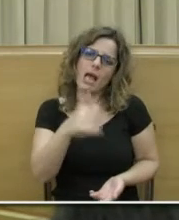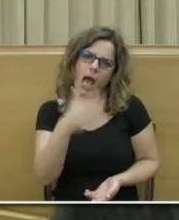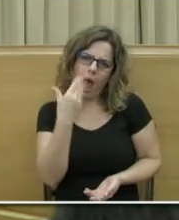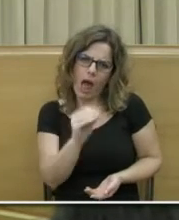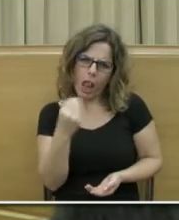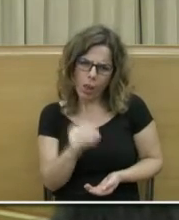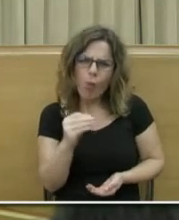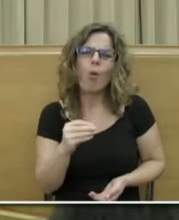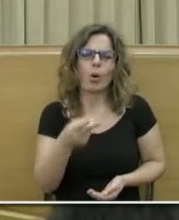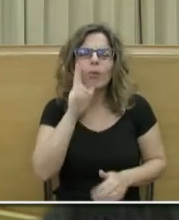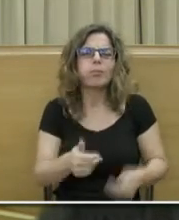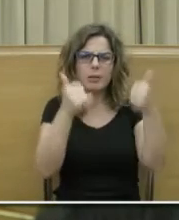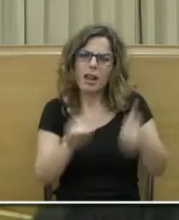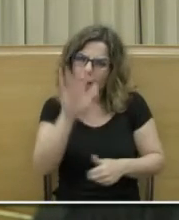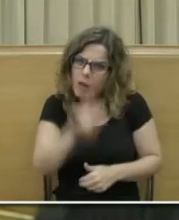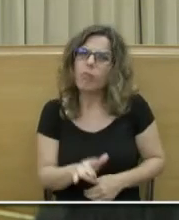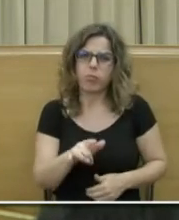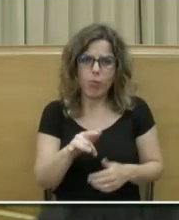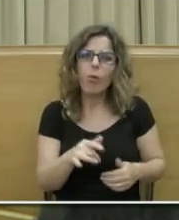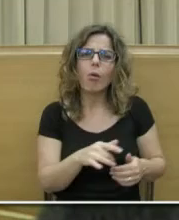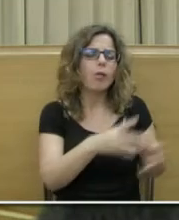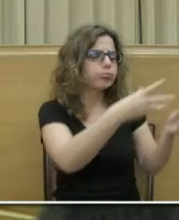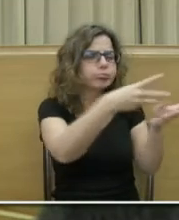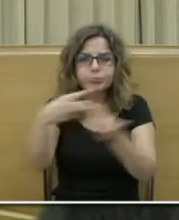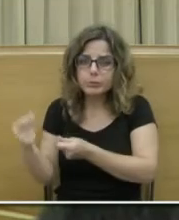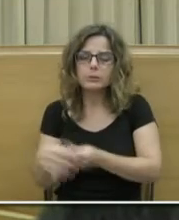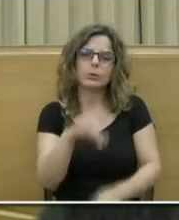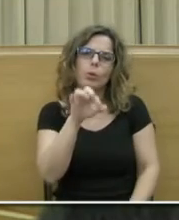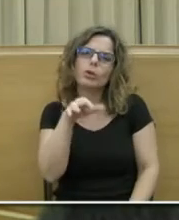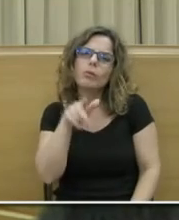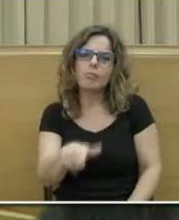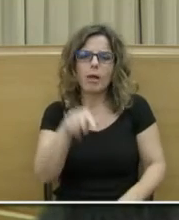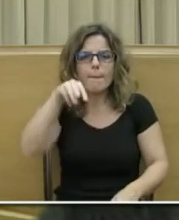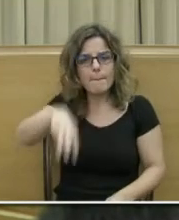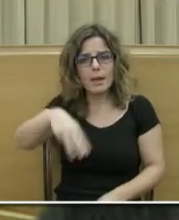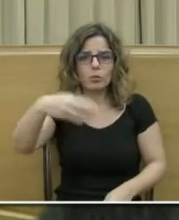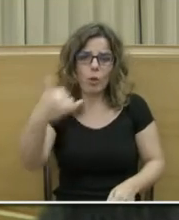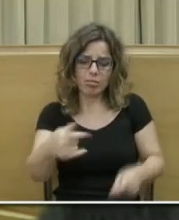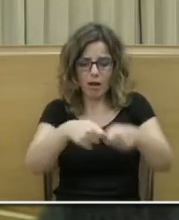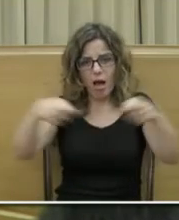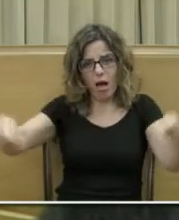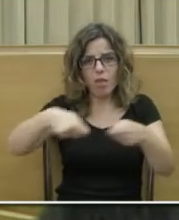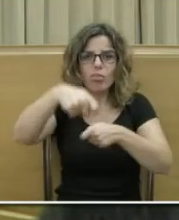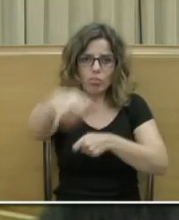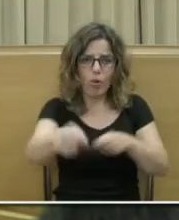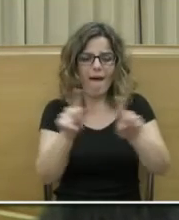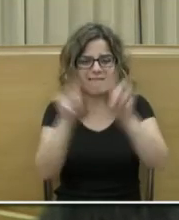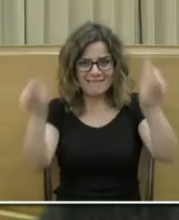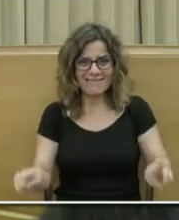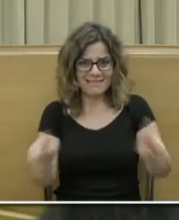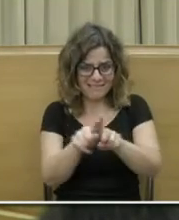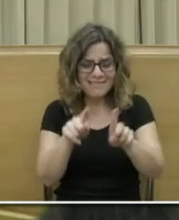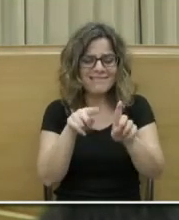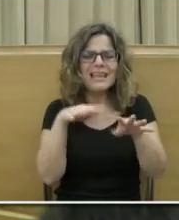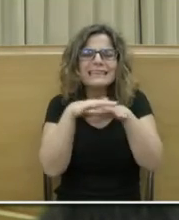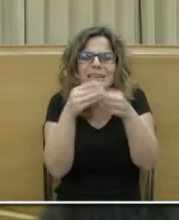2.500 alunos da cidade de Lisboa, num total de cerca de 8.000 metros quadrados de superfície de placas com fibrocimento.